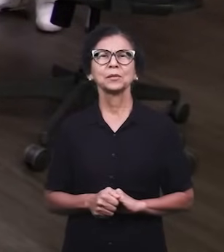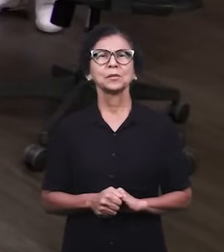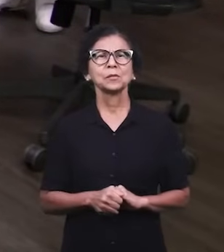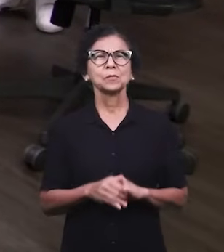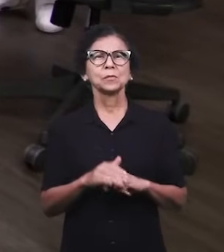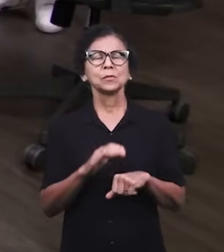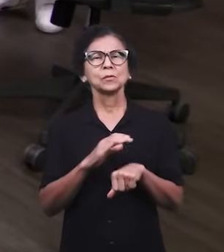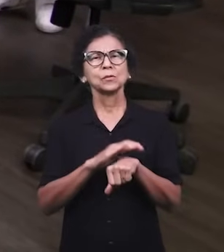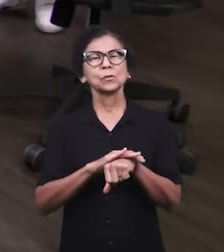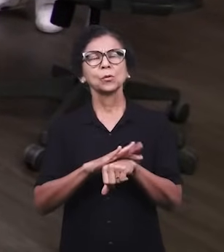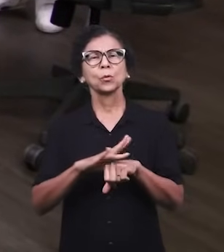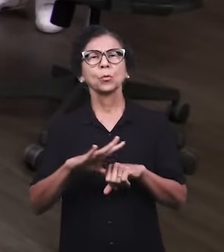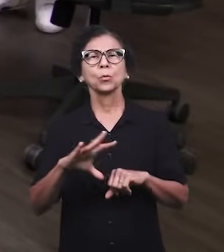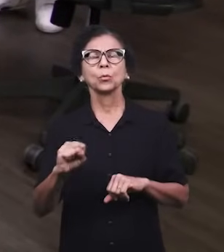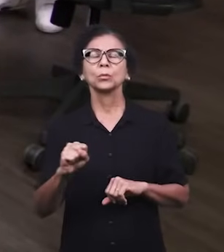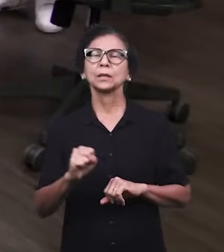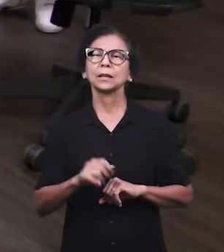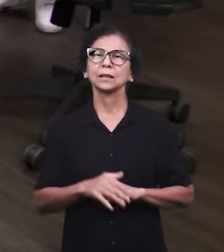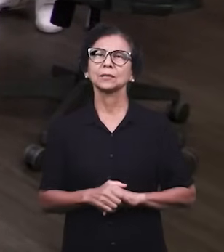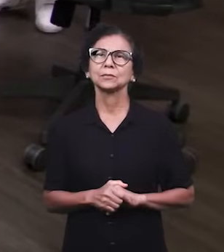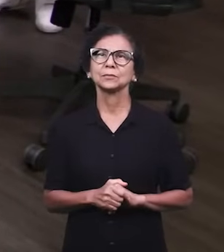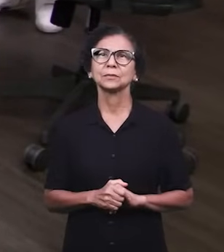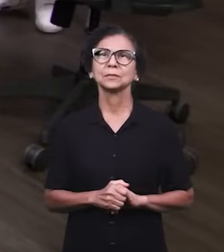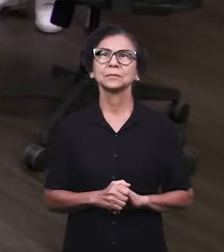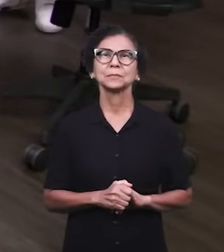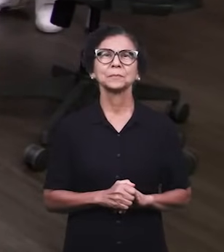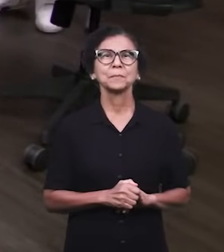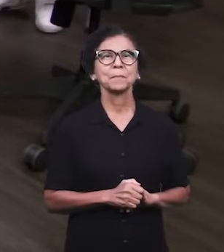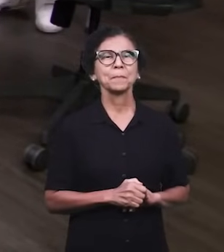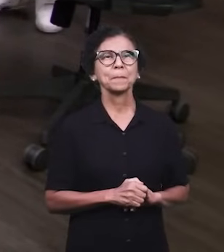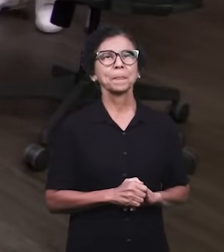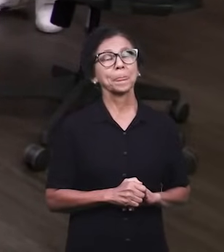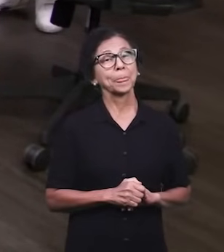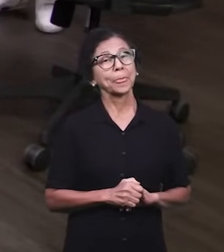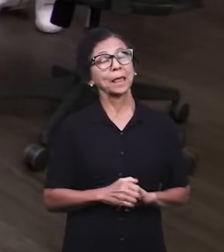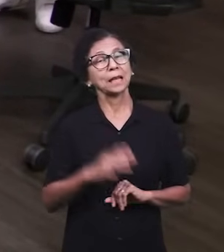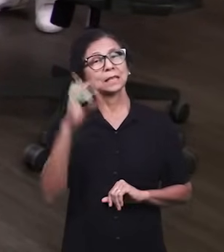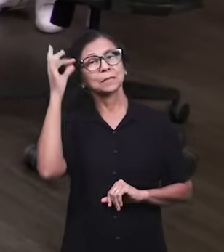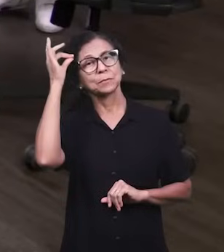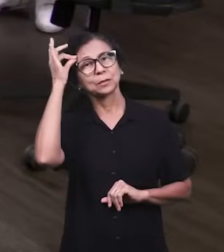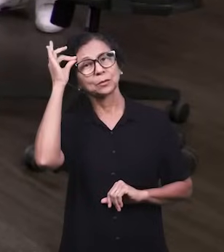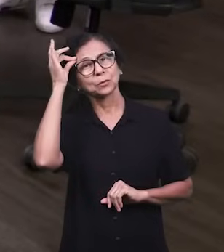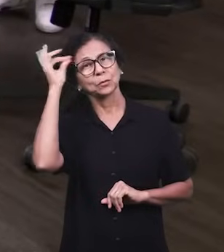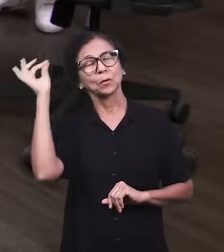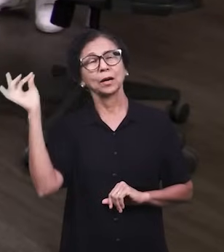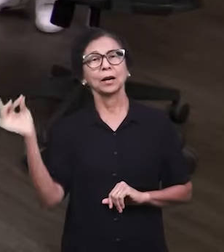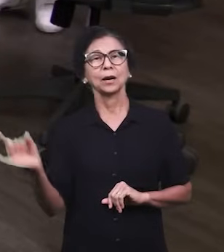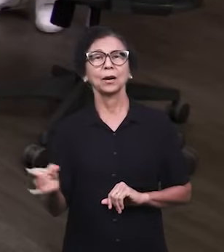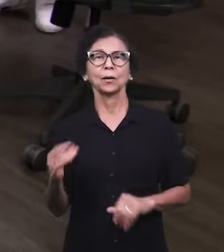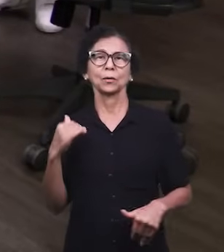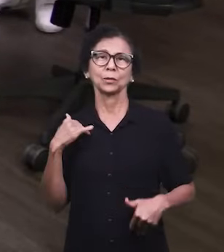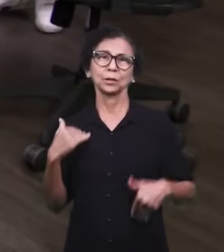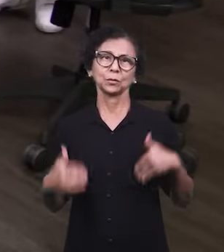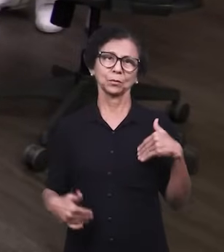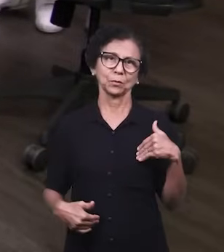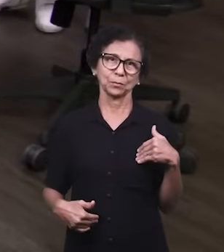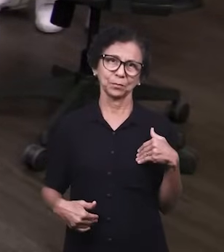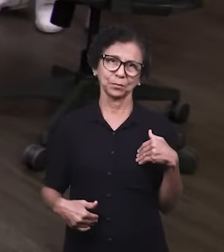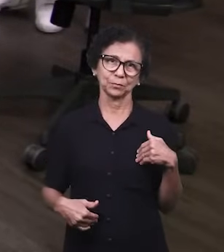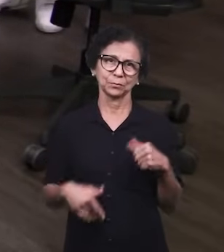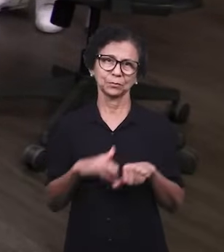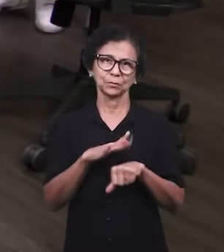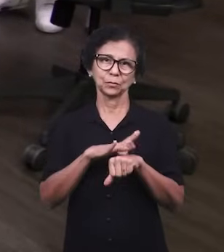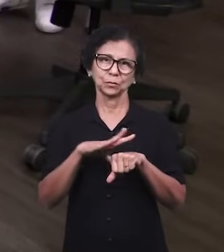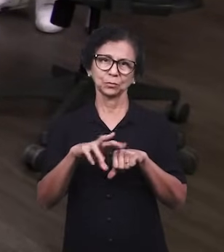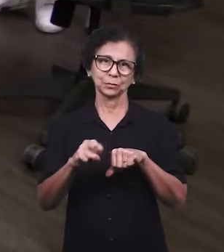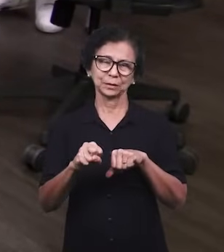perguntas, pastor Gilson e pastor Josias, sobre a cura tanto da parte espiritual quanto da parte física. Vai ser